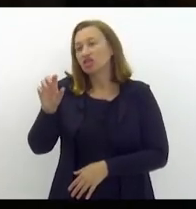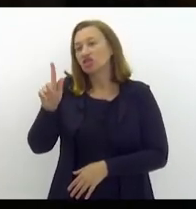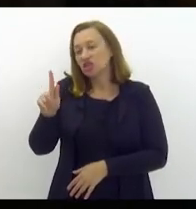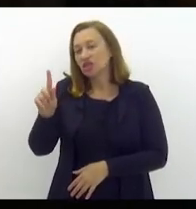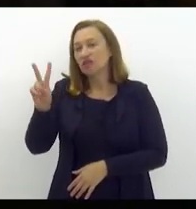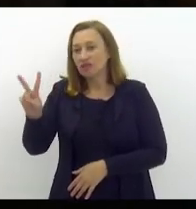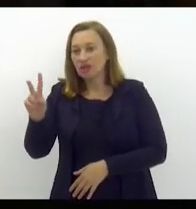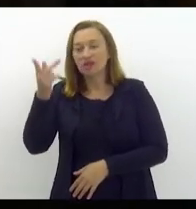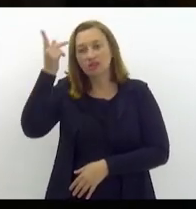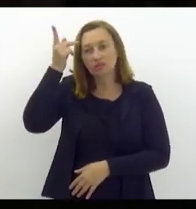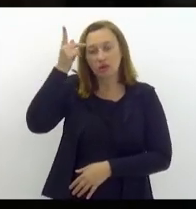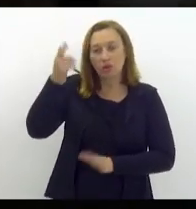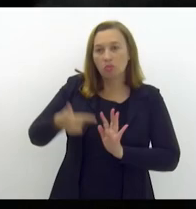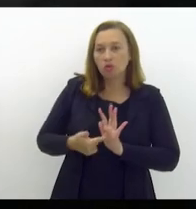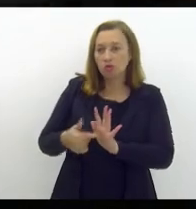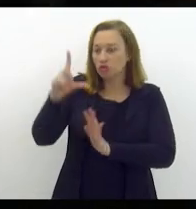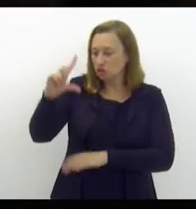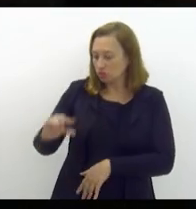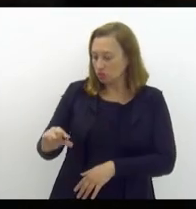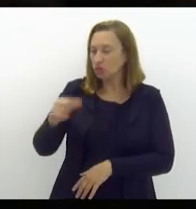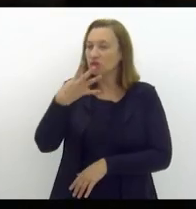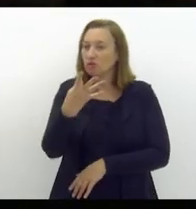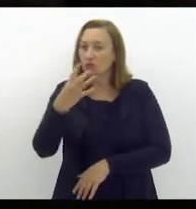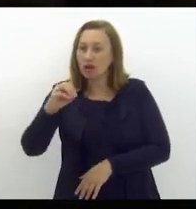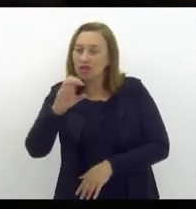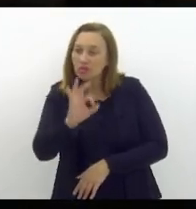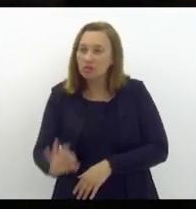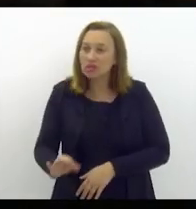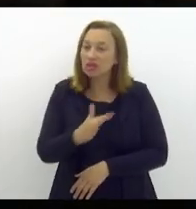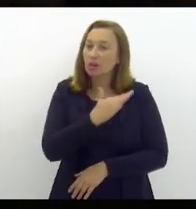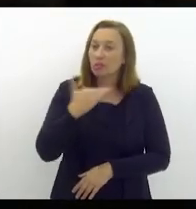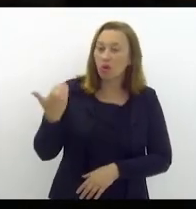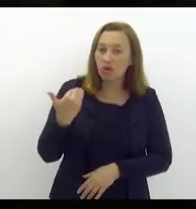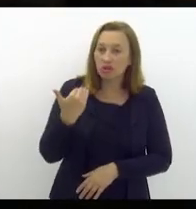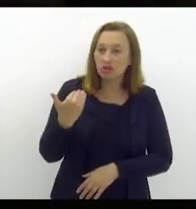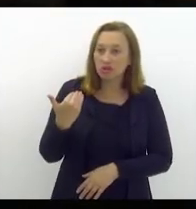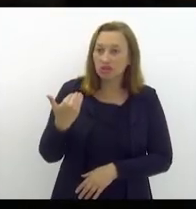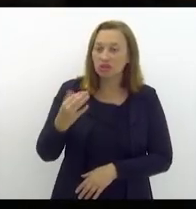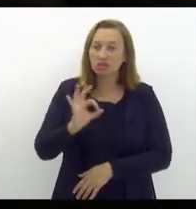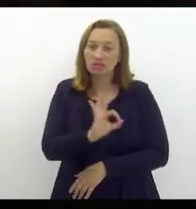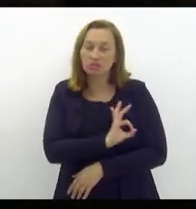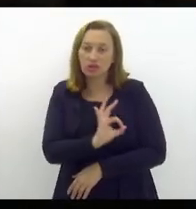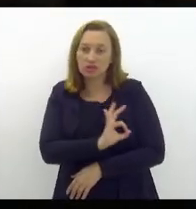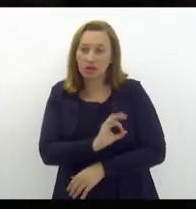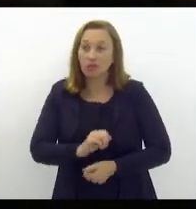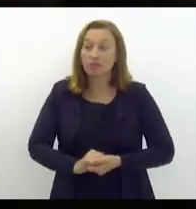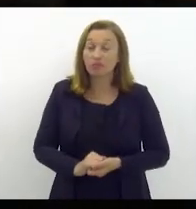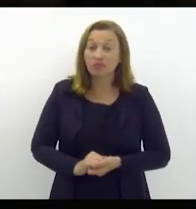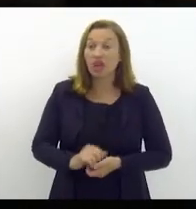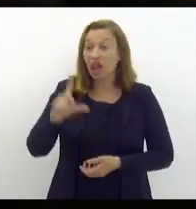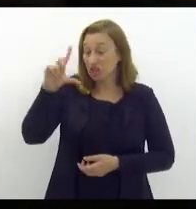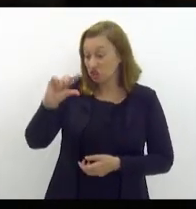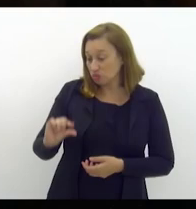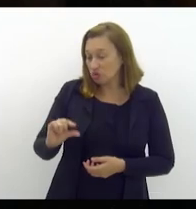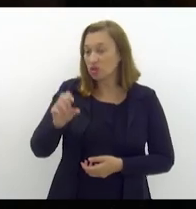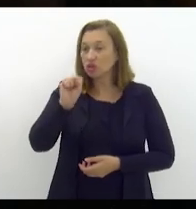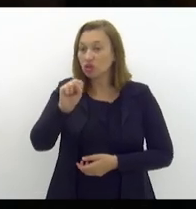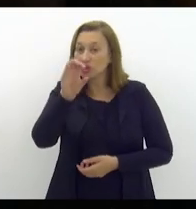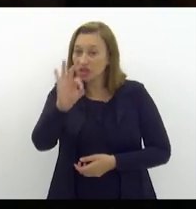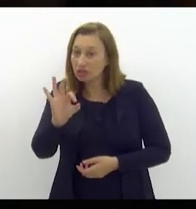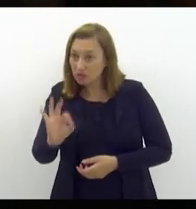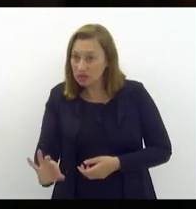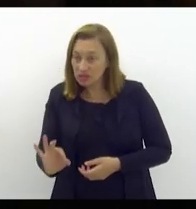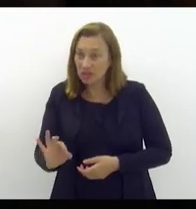demonstrou a redução em 40% dos assassinatos de policiais e a redução em